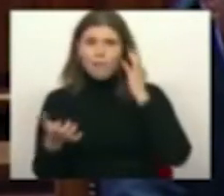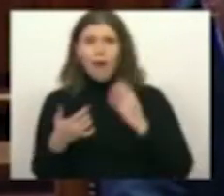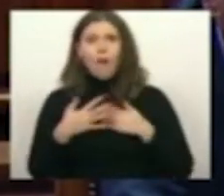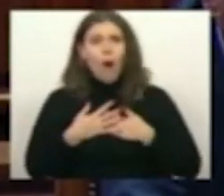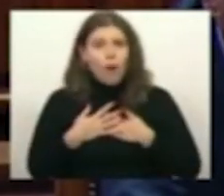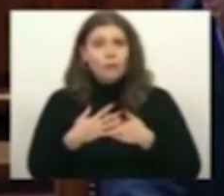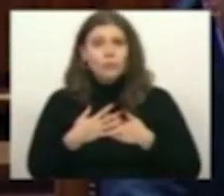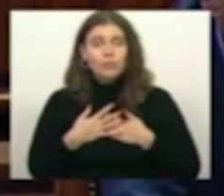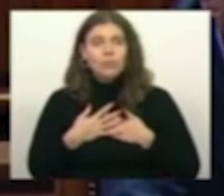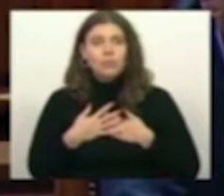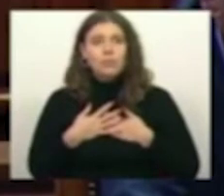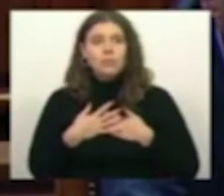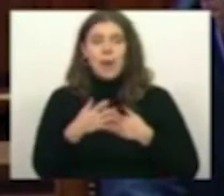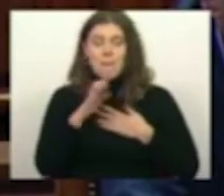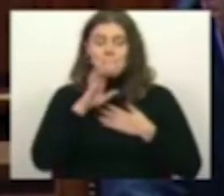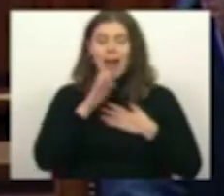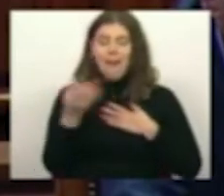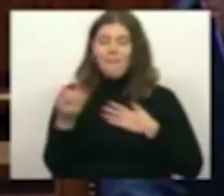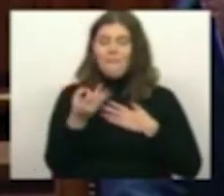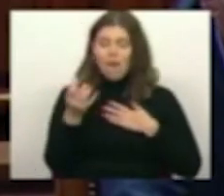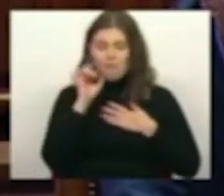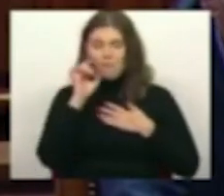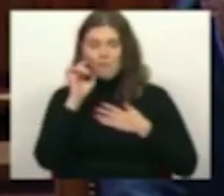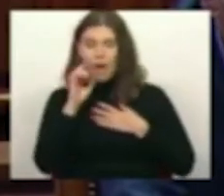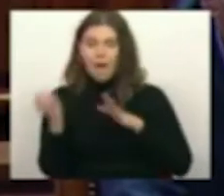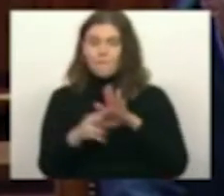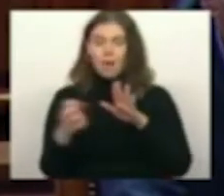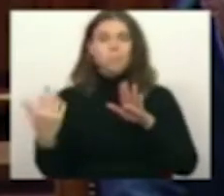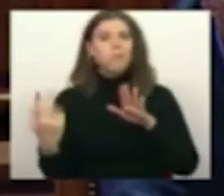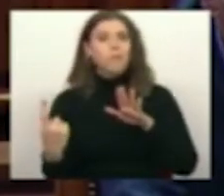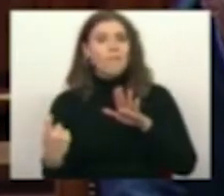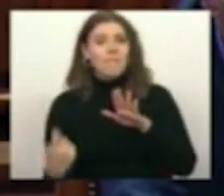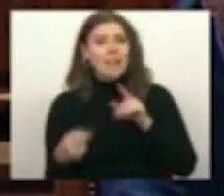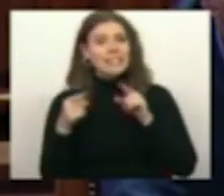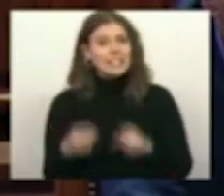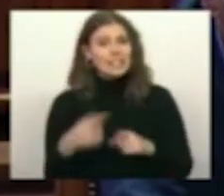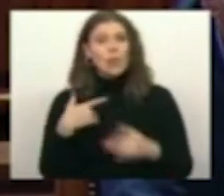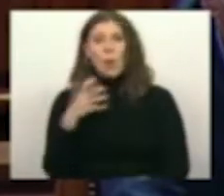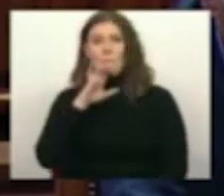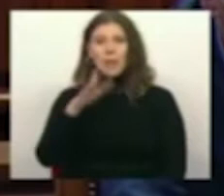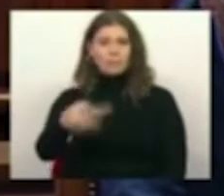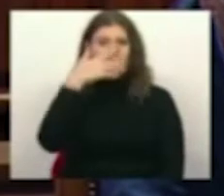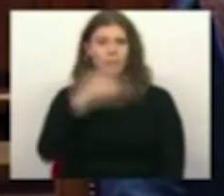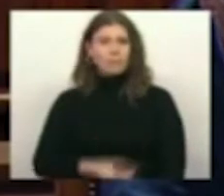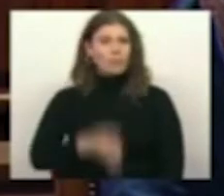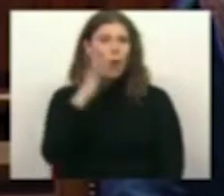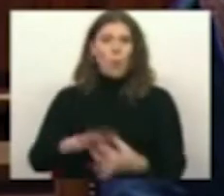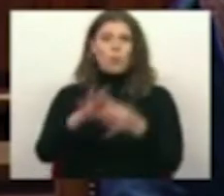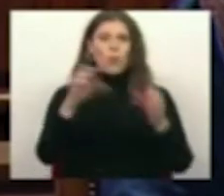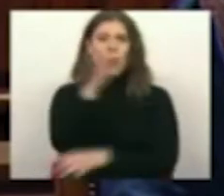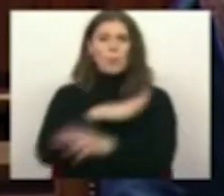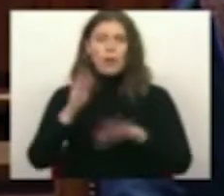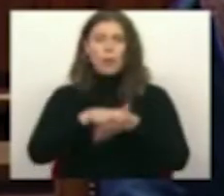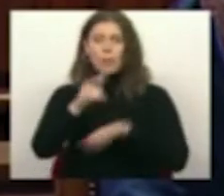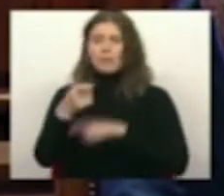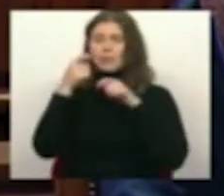nós. Os países que defendem o subfinanciamento são países que não acreditam na União Europeia e por